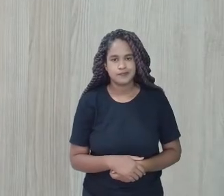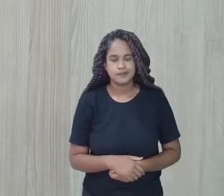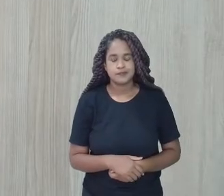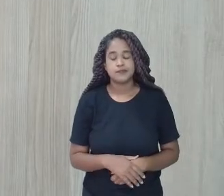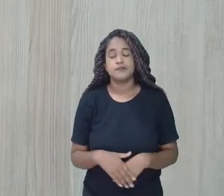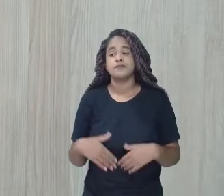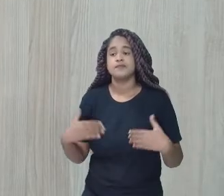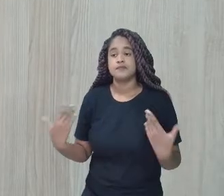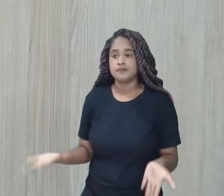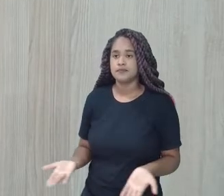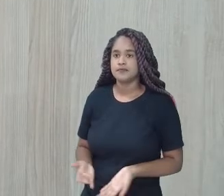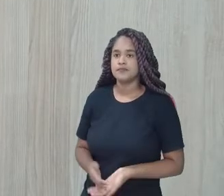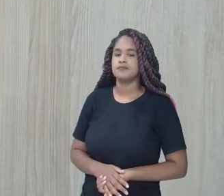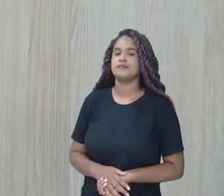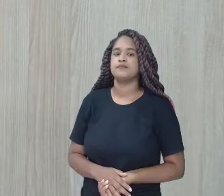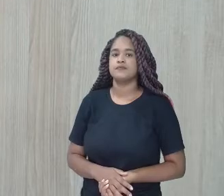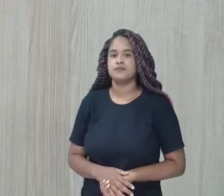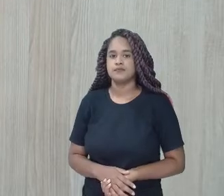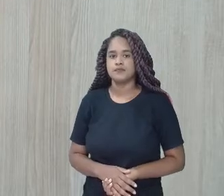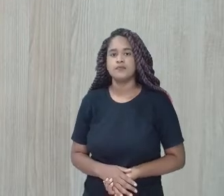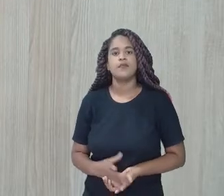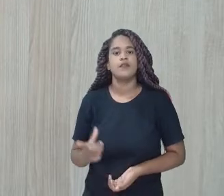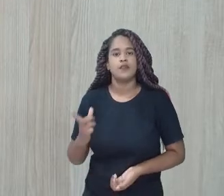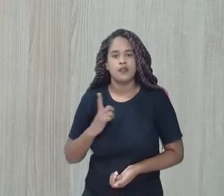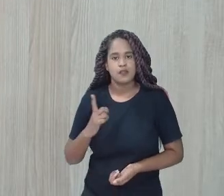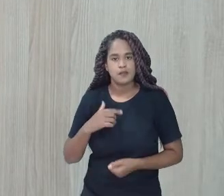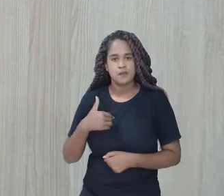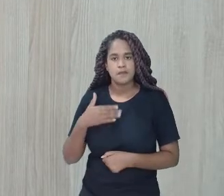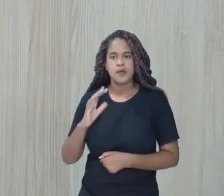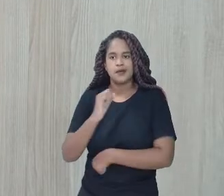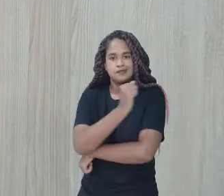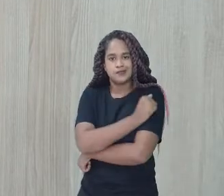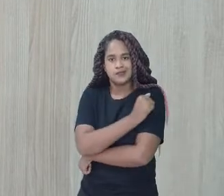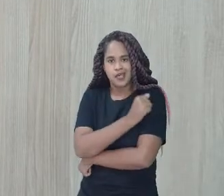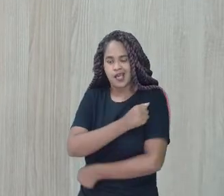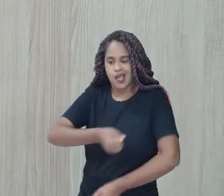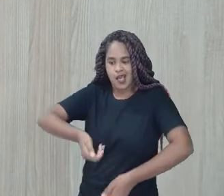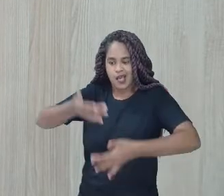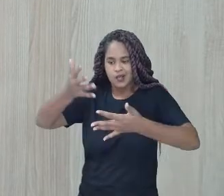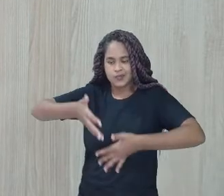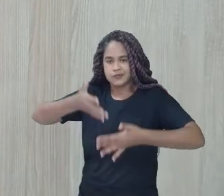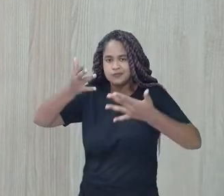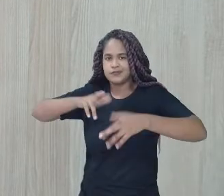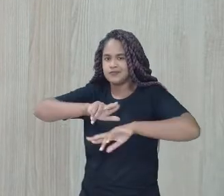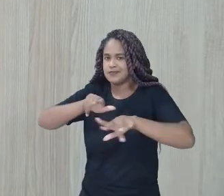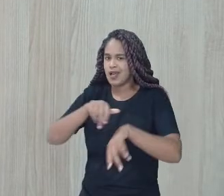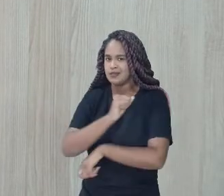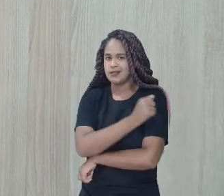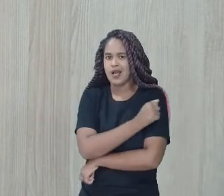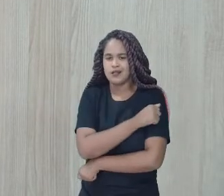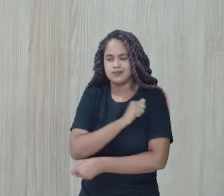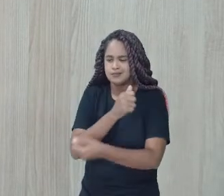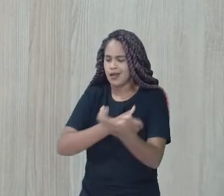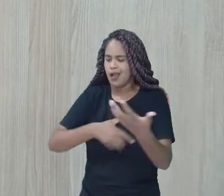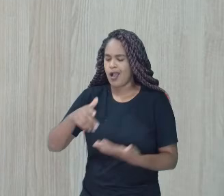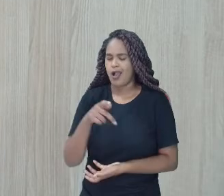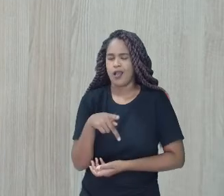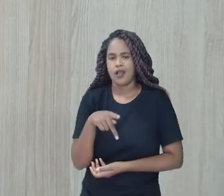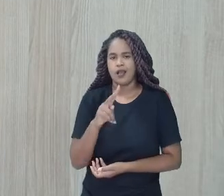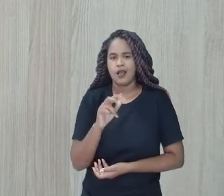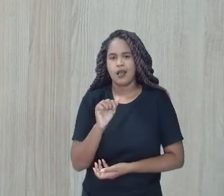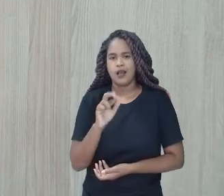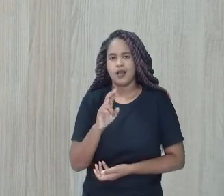Então, professora Vivi, mais alunos aqui no chat. O chat está bombando aqui com os alunos.